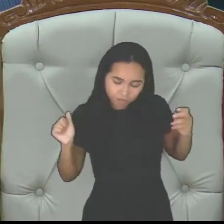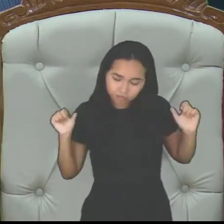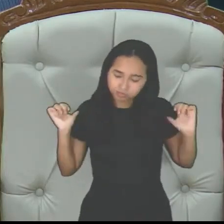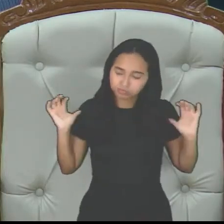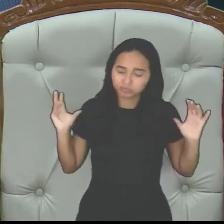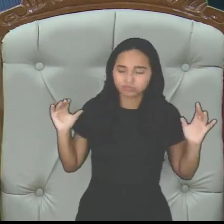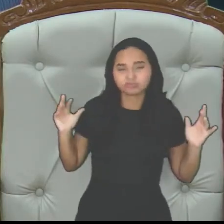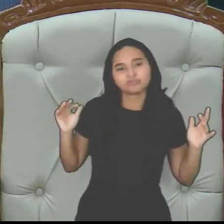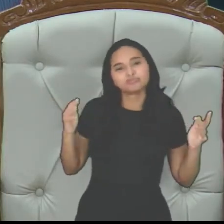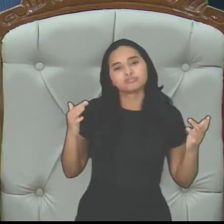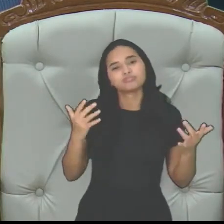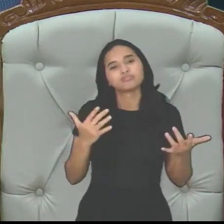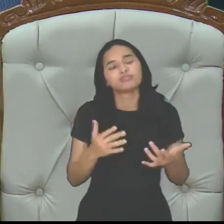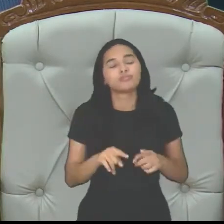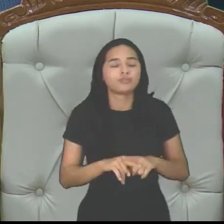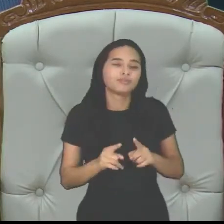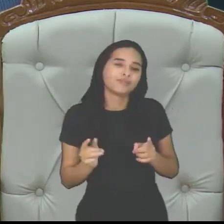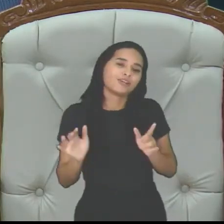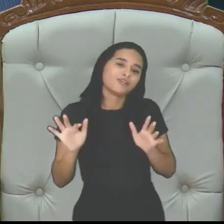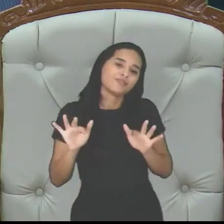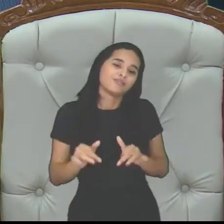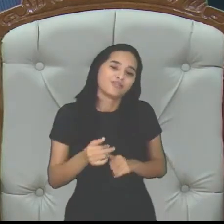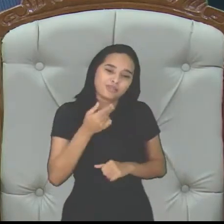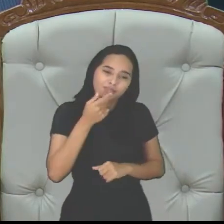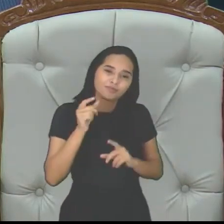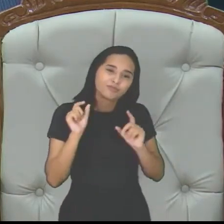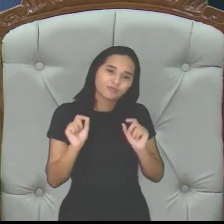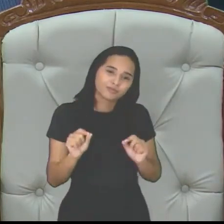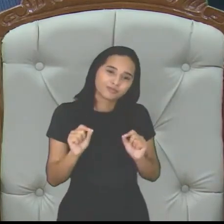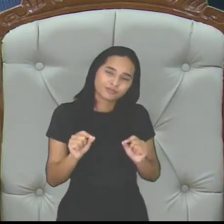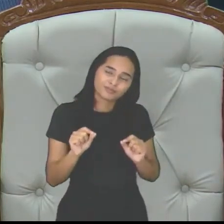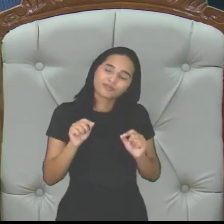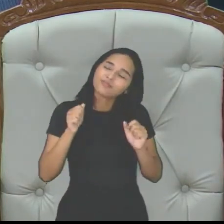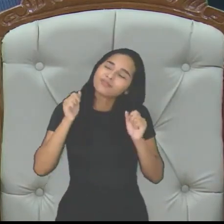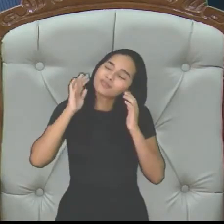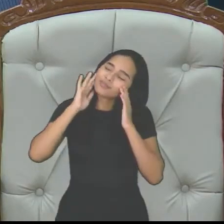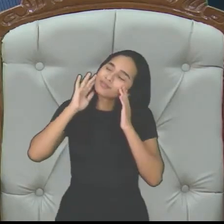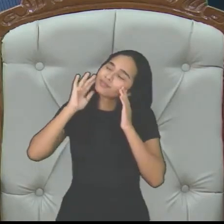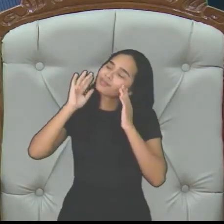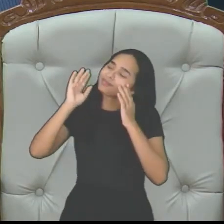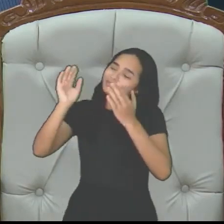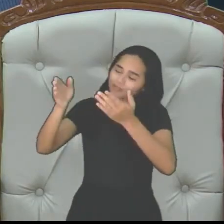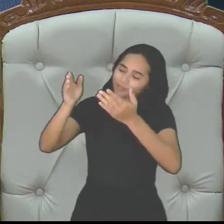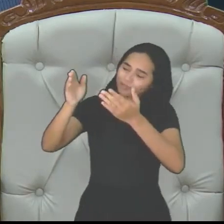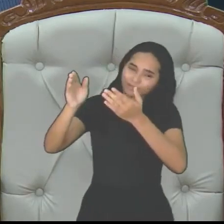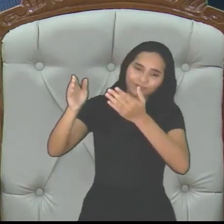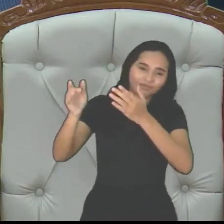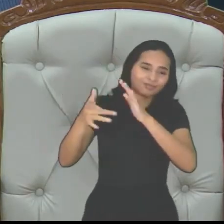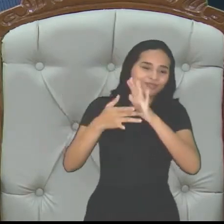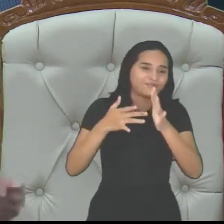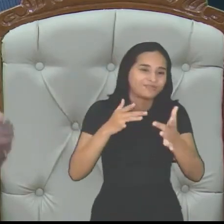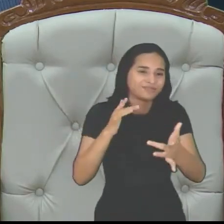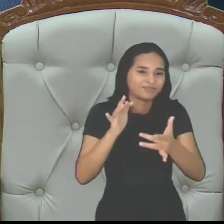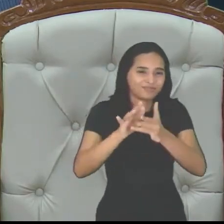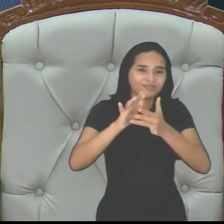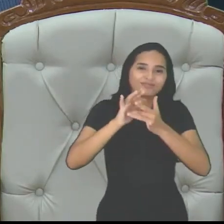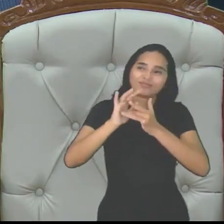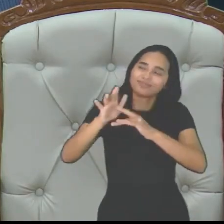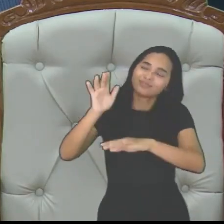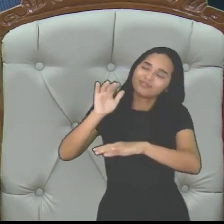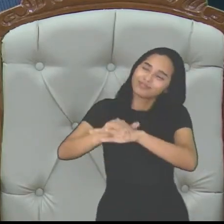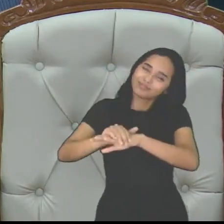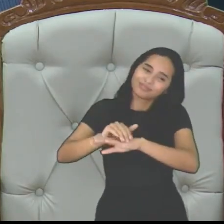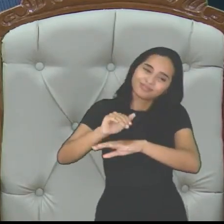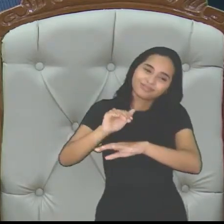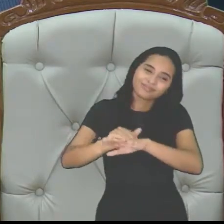rodeia. Mas ele termina dizendo, olhemos somente para Jesus,